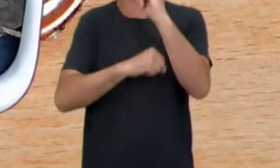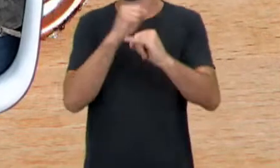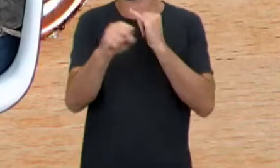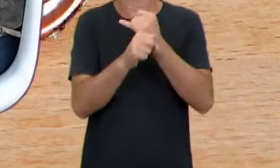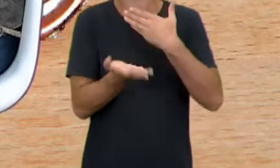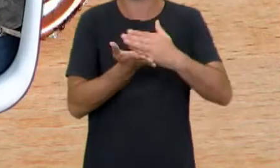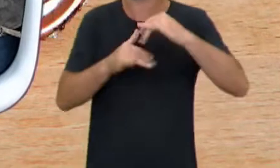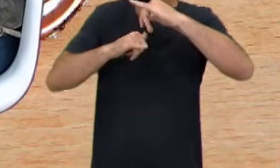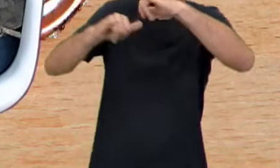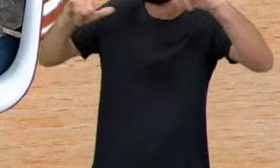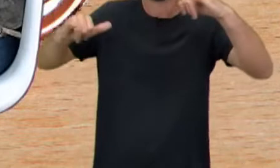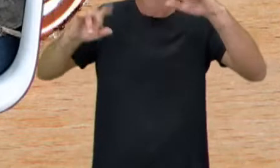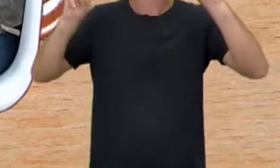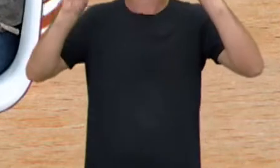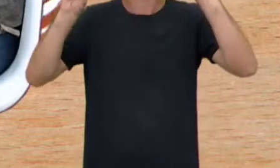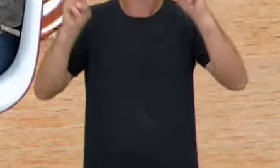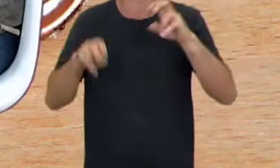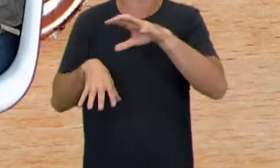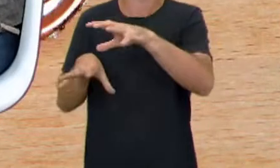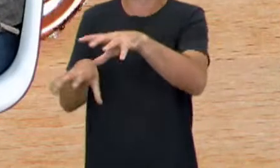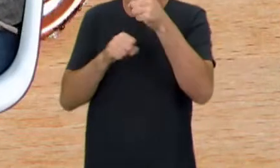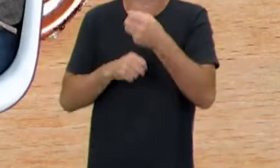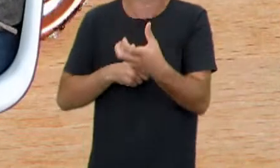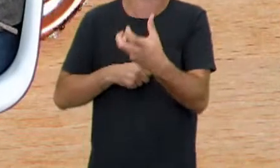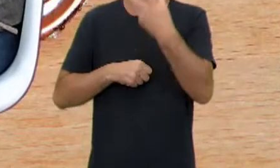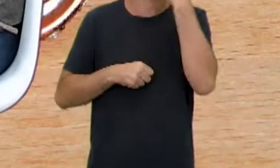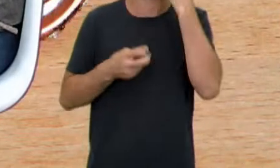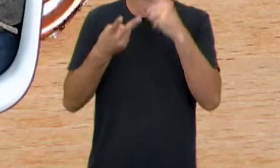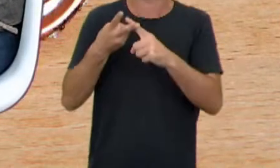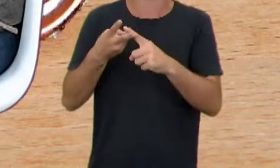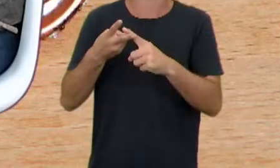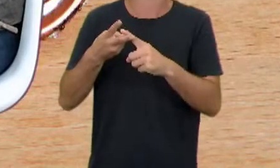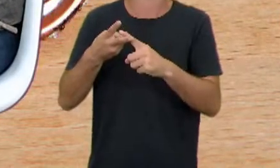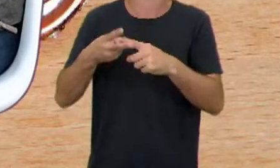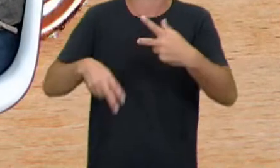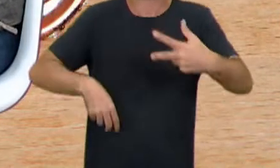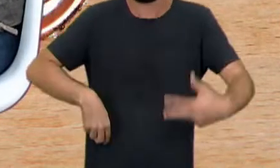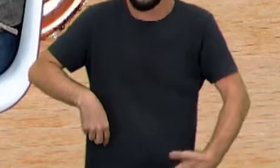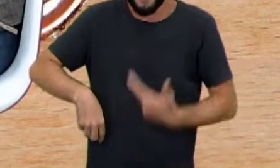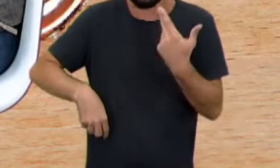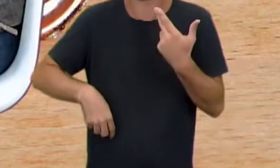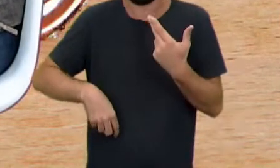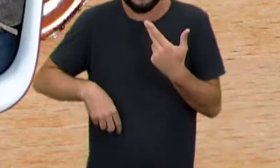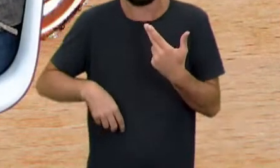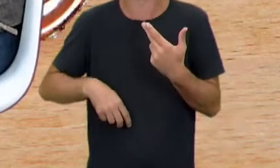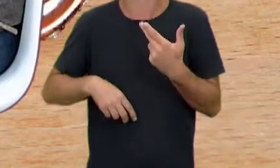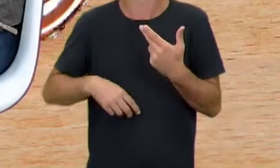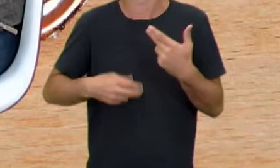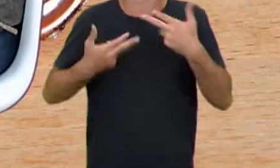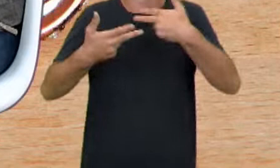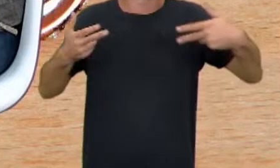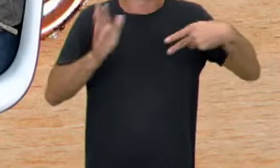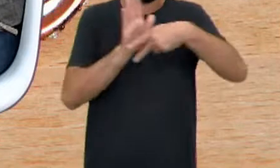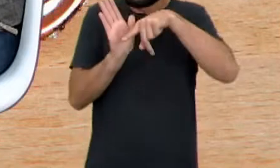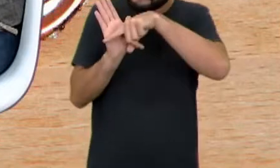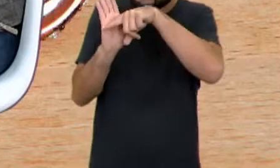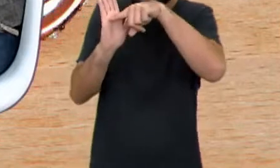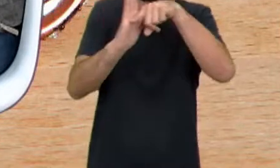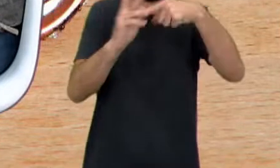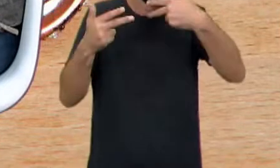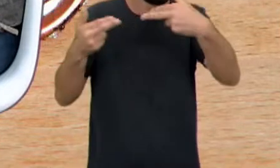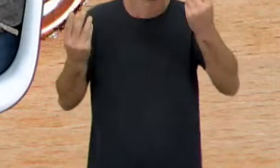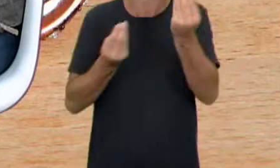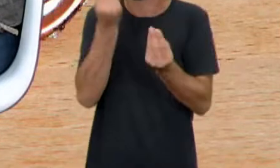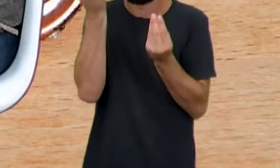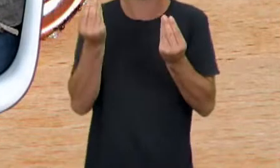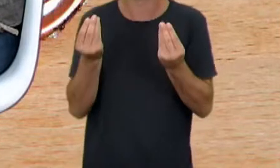guarda responsável, amor e respeito pelos animais. Foi onde também eu ampliei a minha pesquisa, né, sobre como que a causa